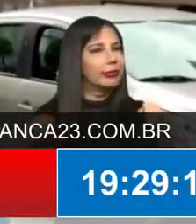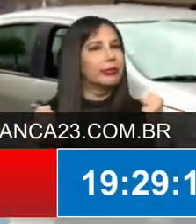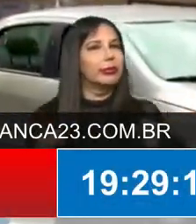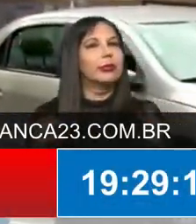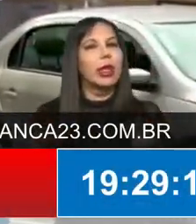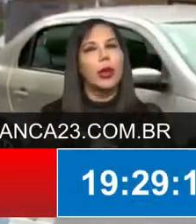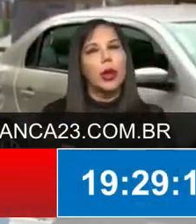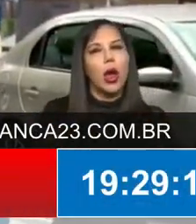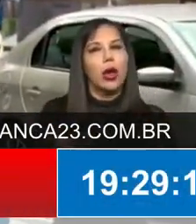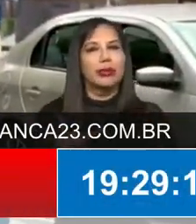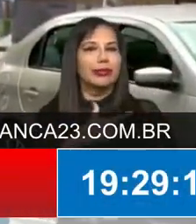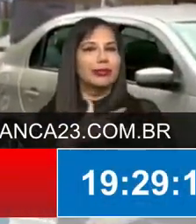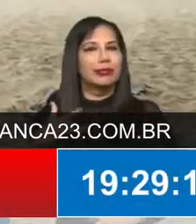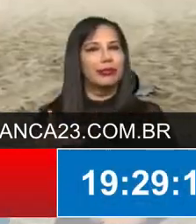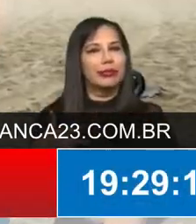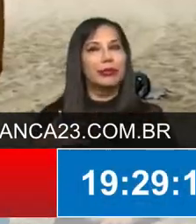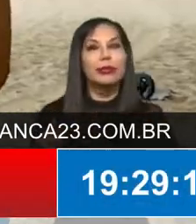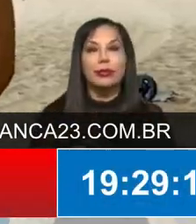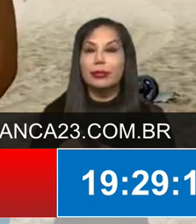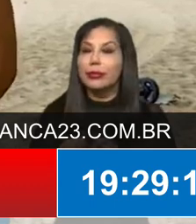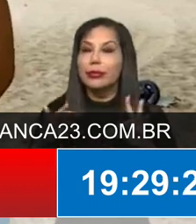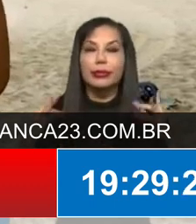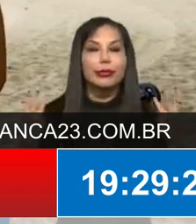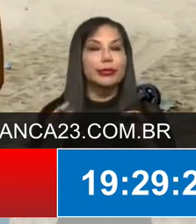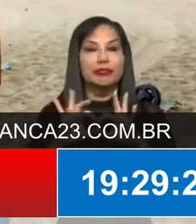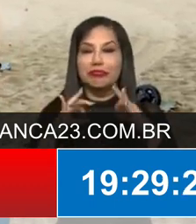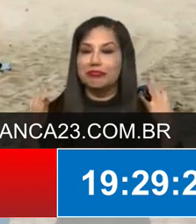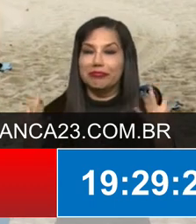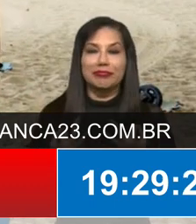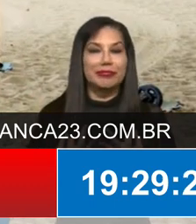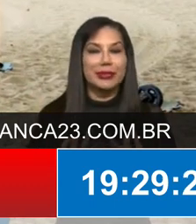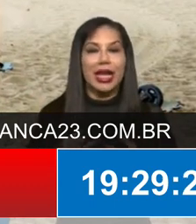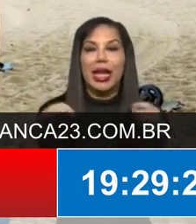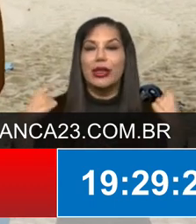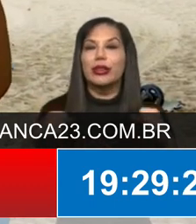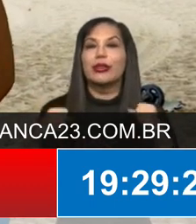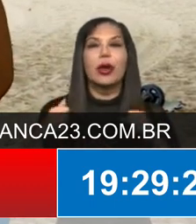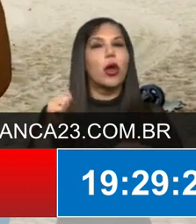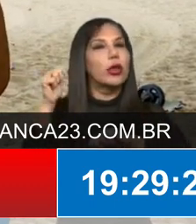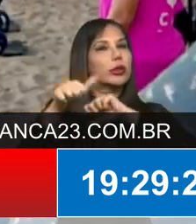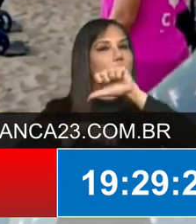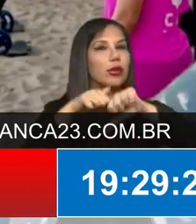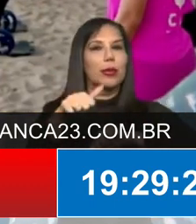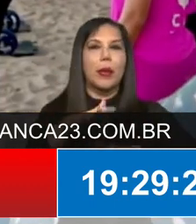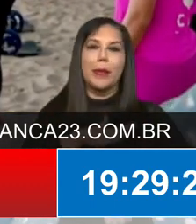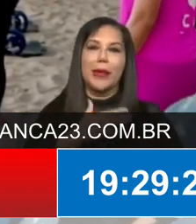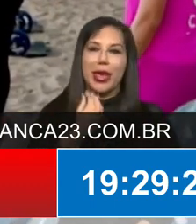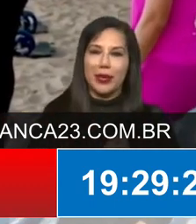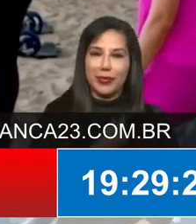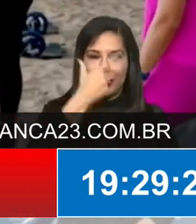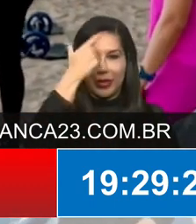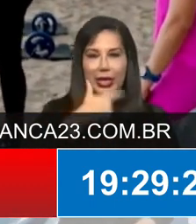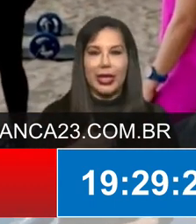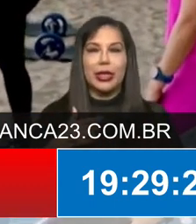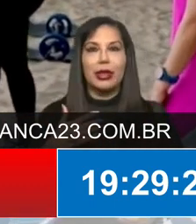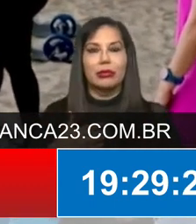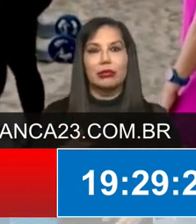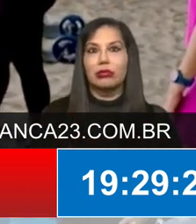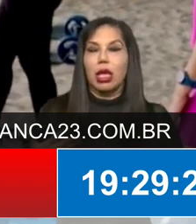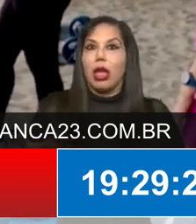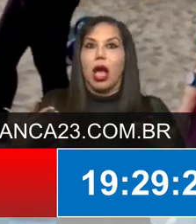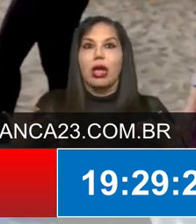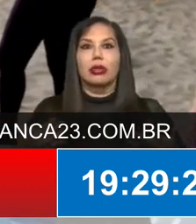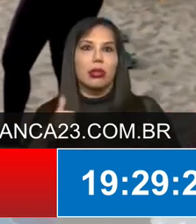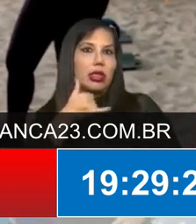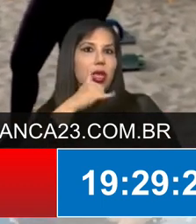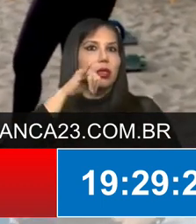pode trazer pra saúde dela e de toda a família a atividade física transformou a minha vida assim no sentido de me dar mais disposição